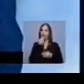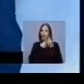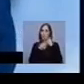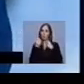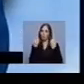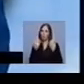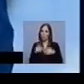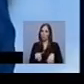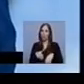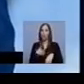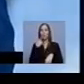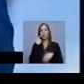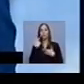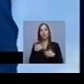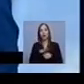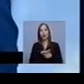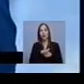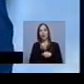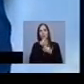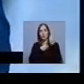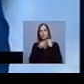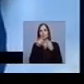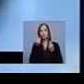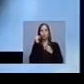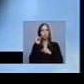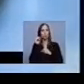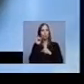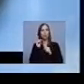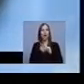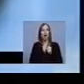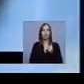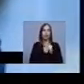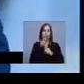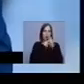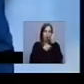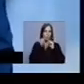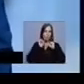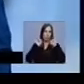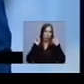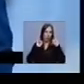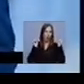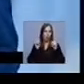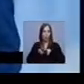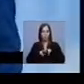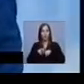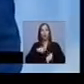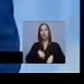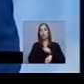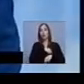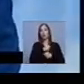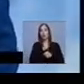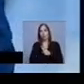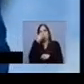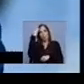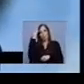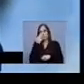uma marca da alimentação que é muito importante é que os atletas como para treinar para competir nós trabalhamos com função km de porto velho e eu